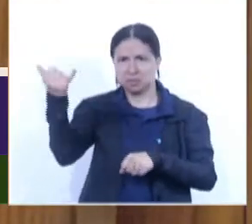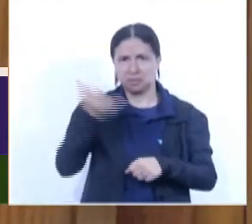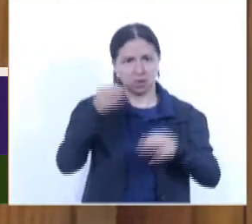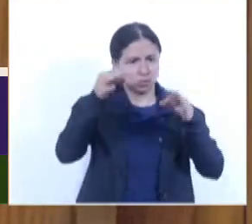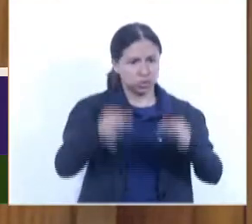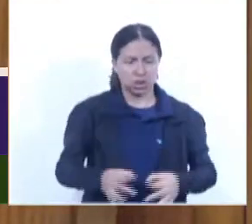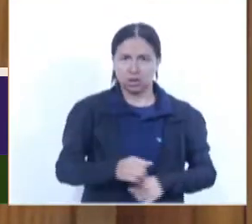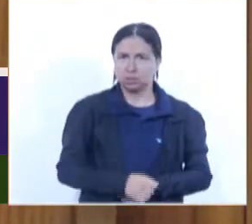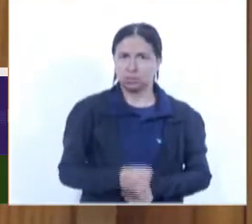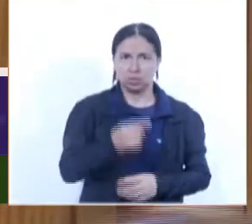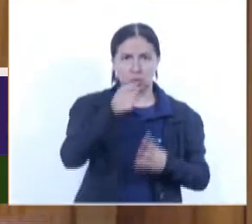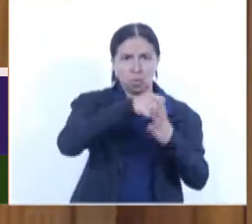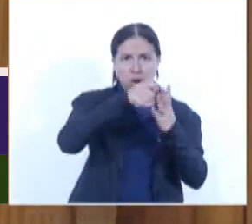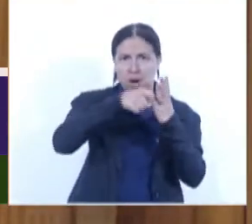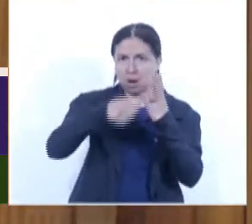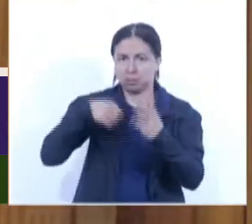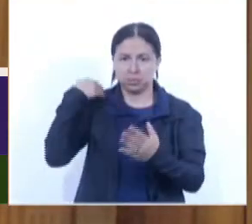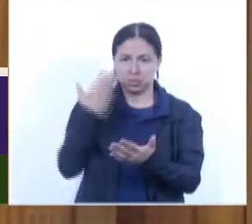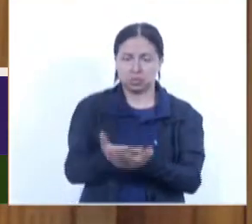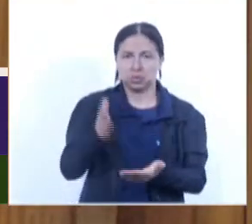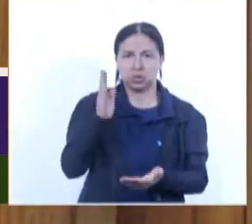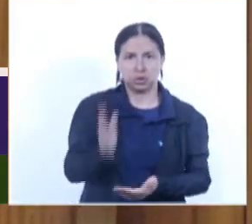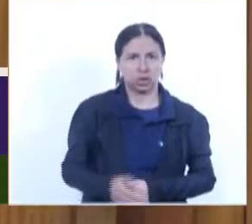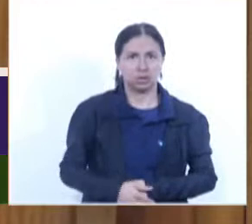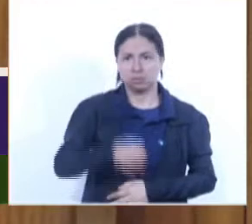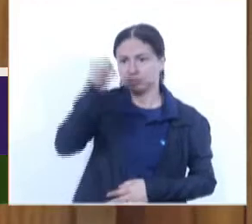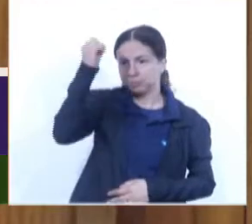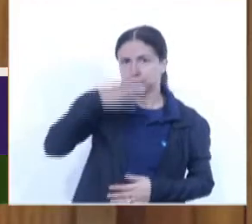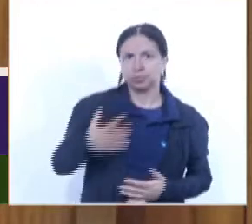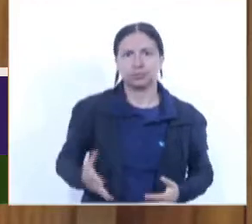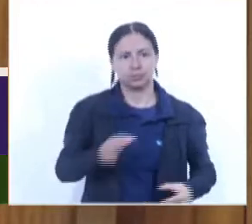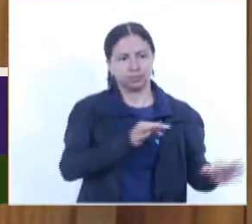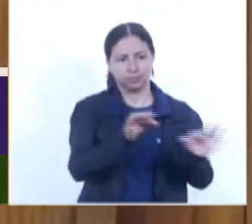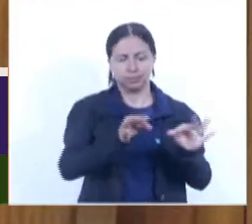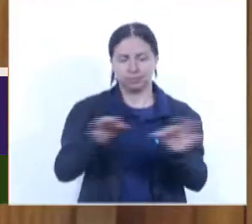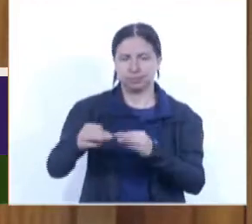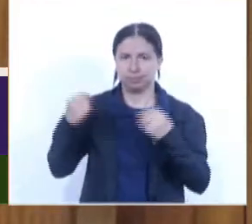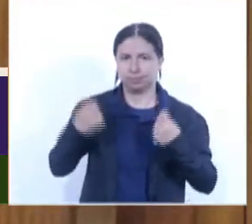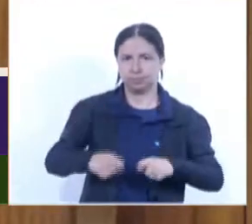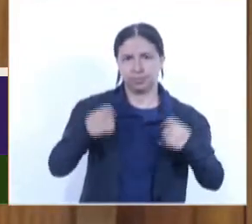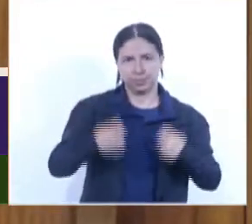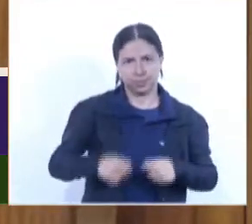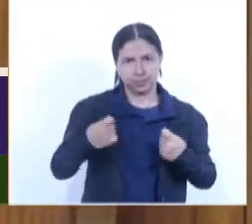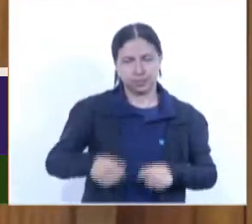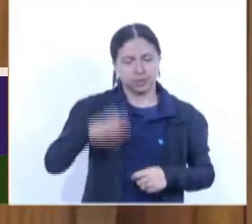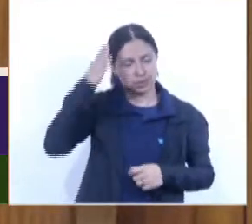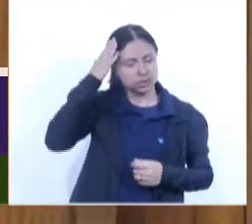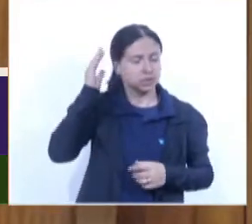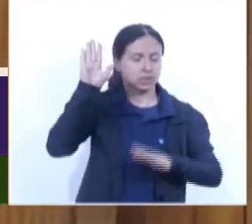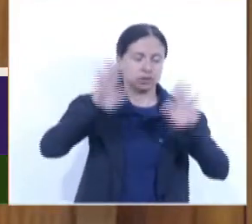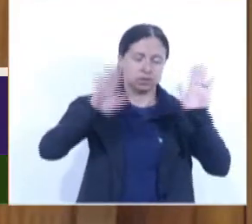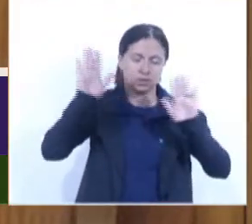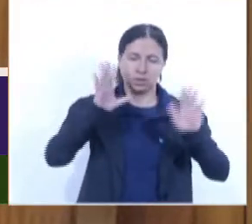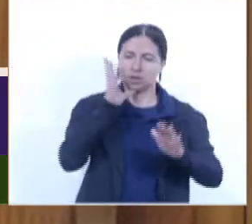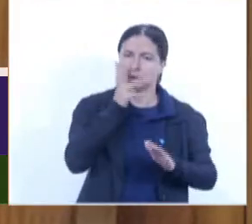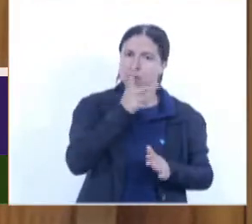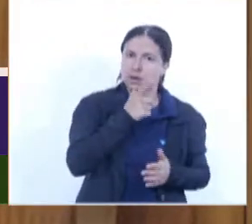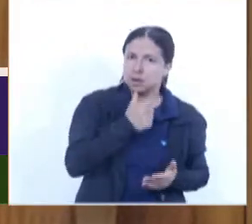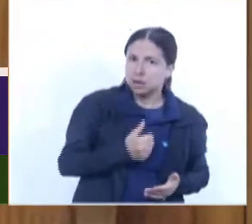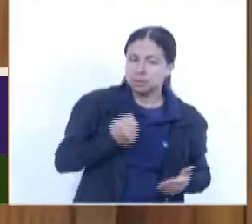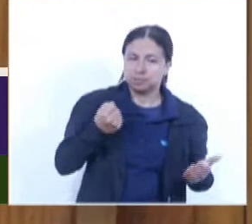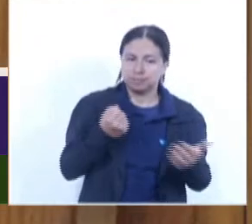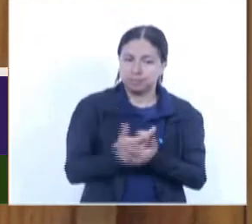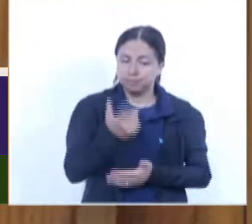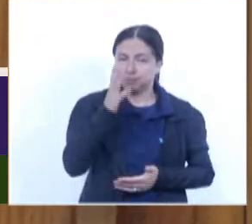mais de vezes e seu absurdo porque nós temos que ter um planejamento a gente sabe que licitação é demorado a gente sabe que compra demorado